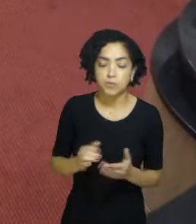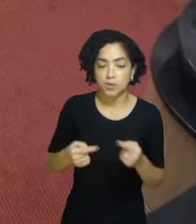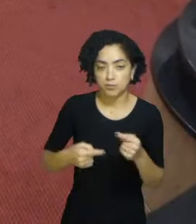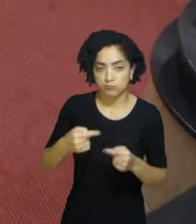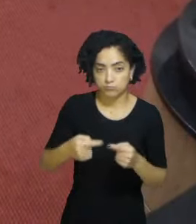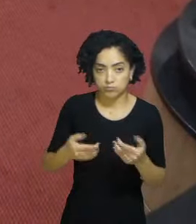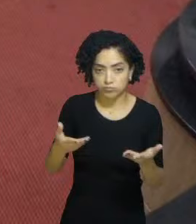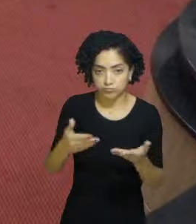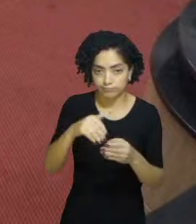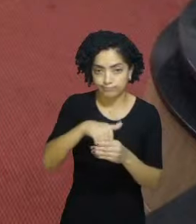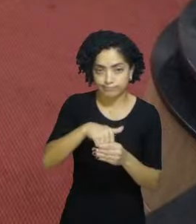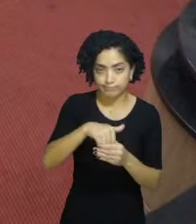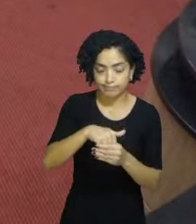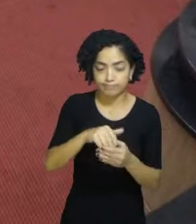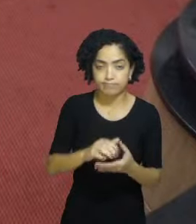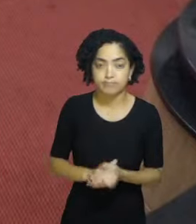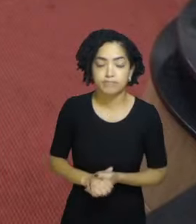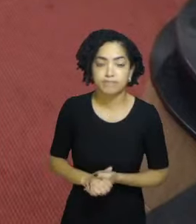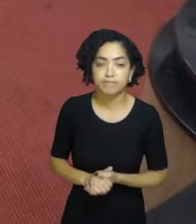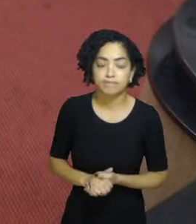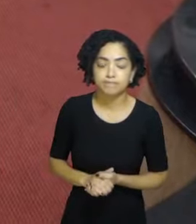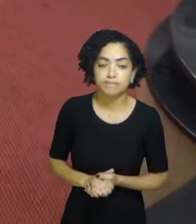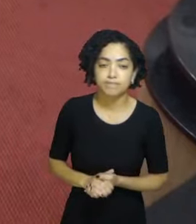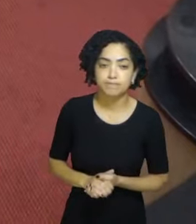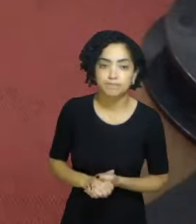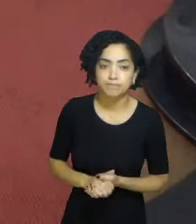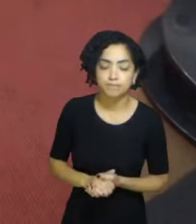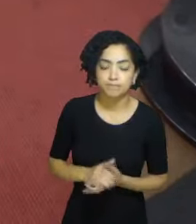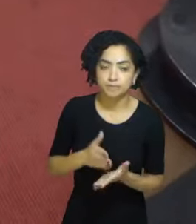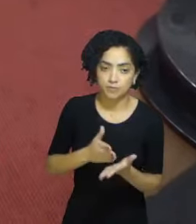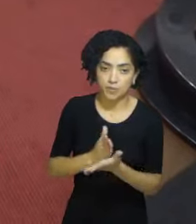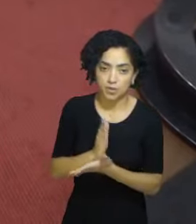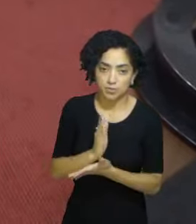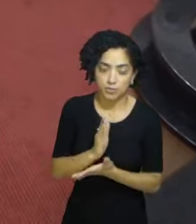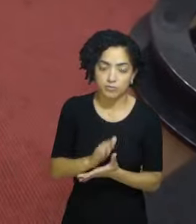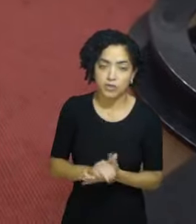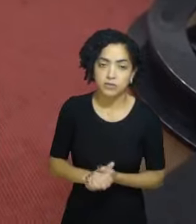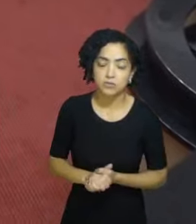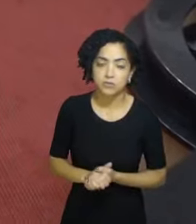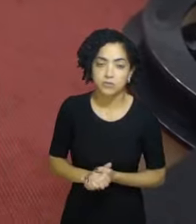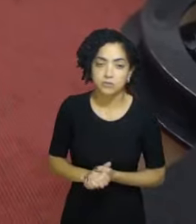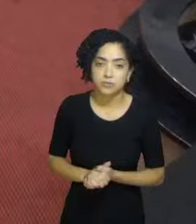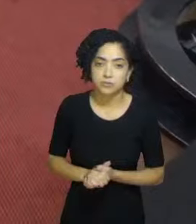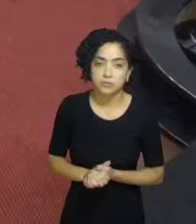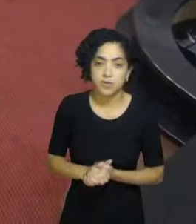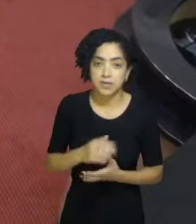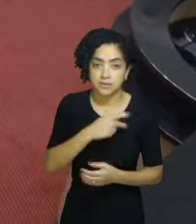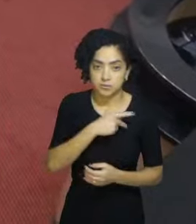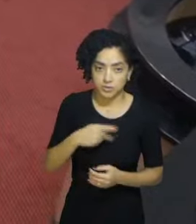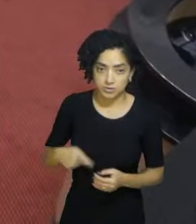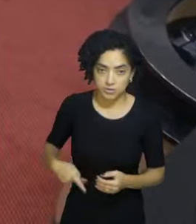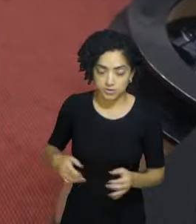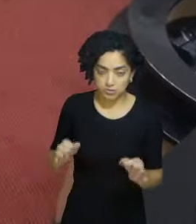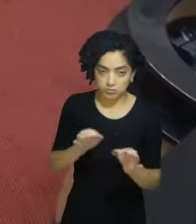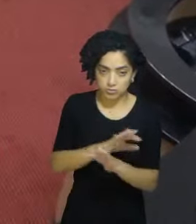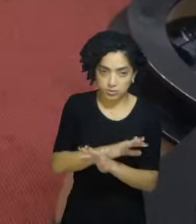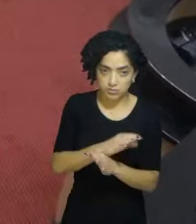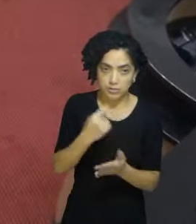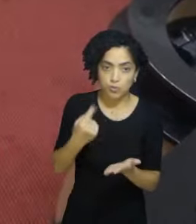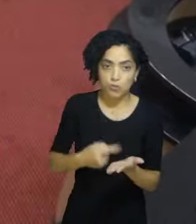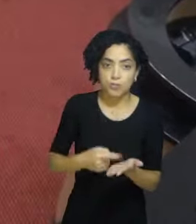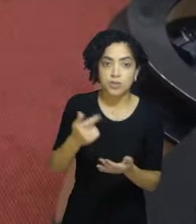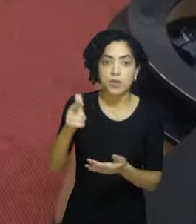em votação, deputados que aprovam permaneçam como se encontra. Aprovado por unanimidade. Esta presidência encerra a presente sessão e convoca